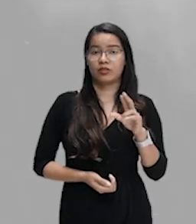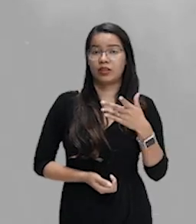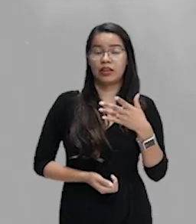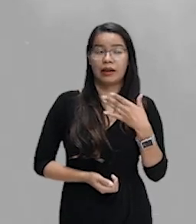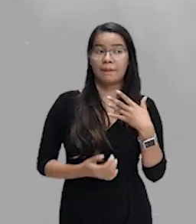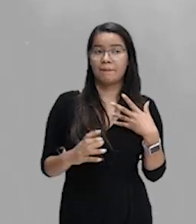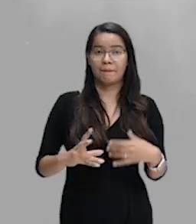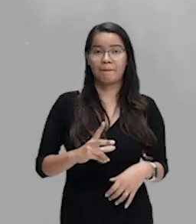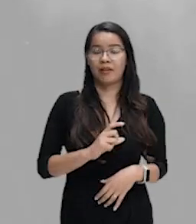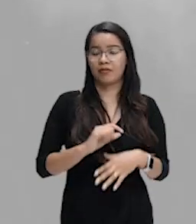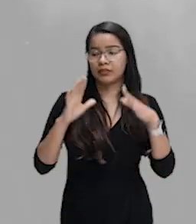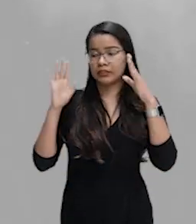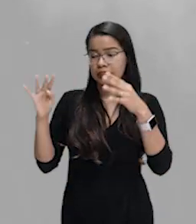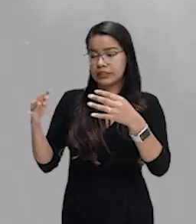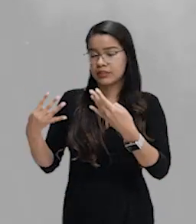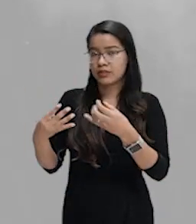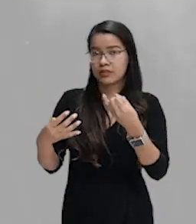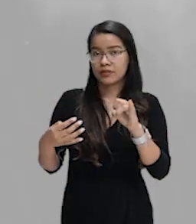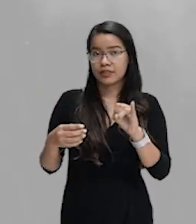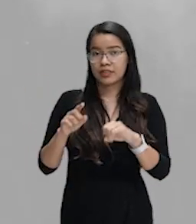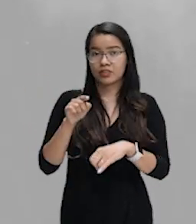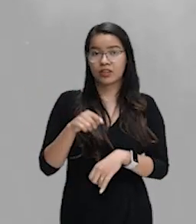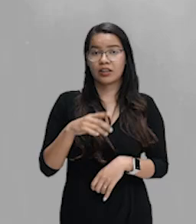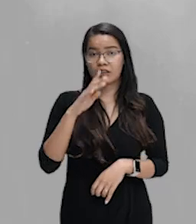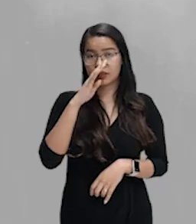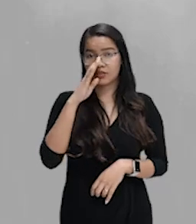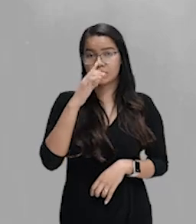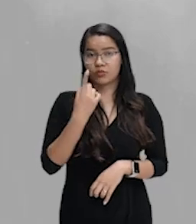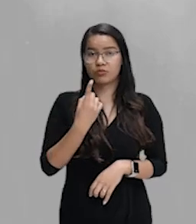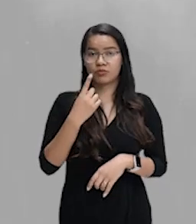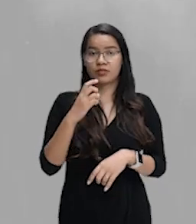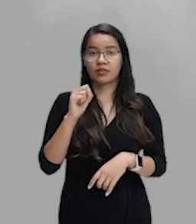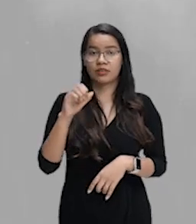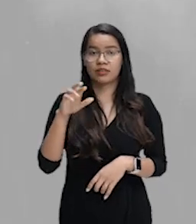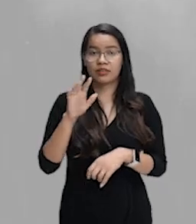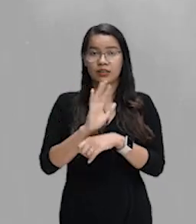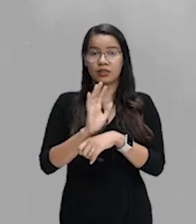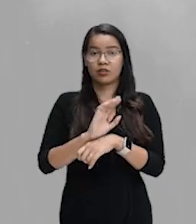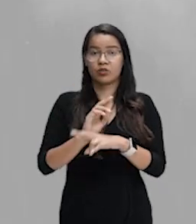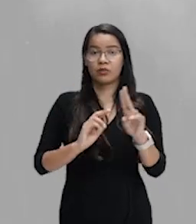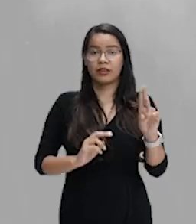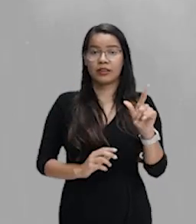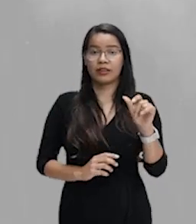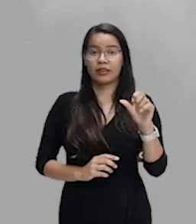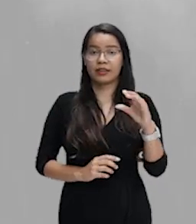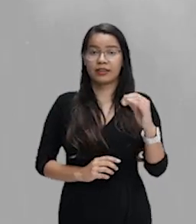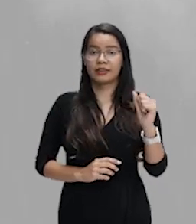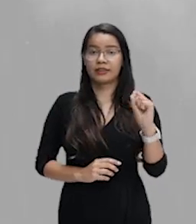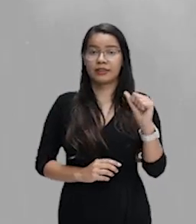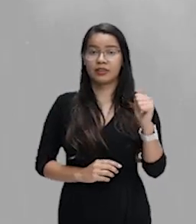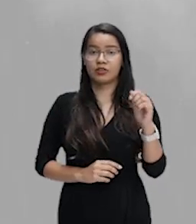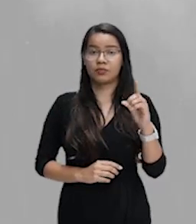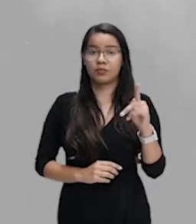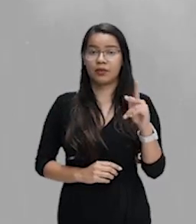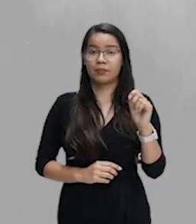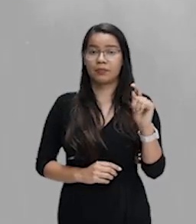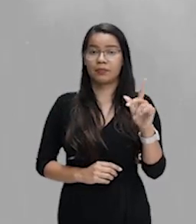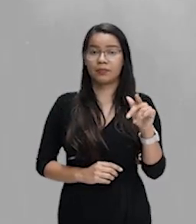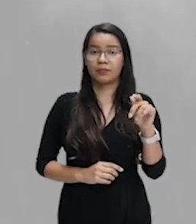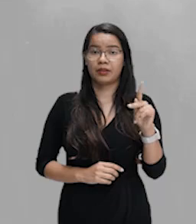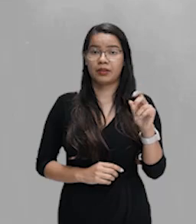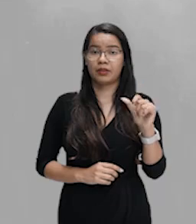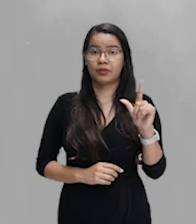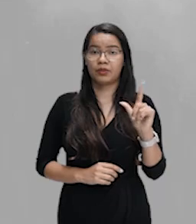atenção. Se vocês já assistiram um seriado chamado La Casa de Papel, as máscaras dos personagens são baseadas na figura de Salvador